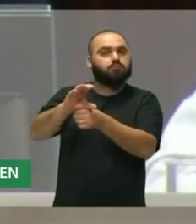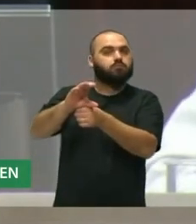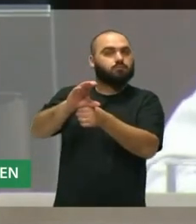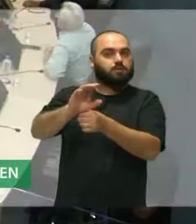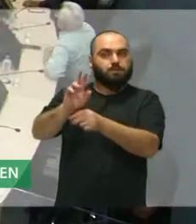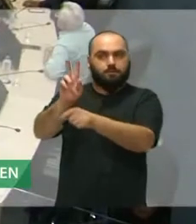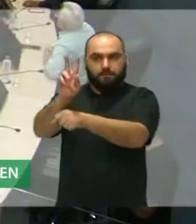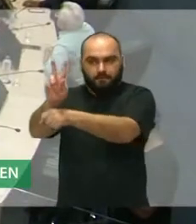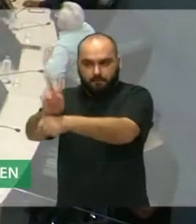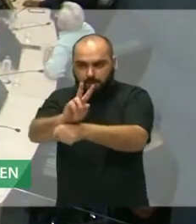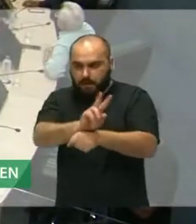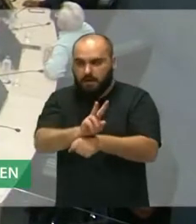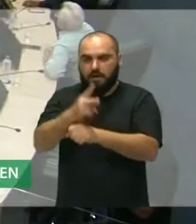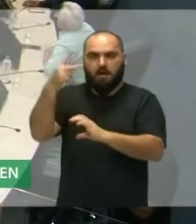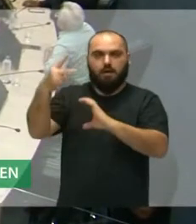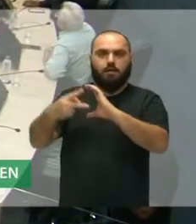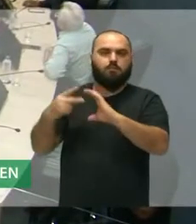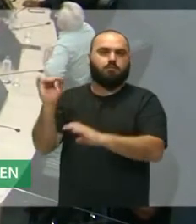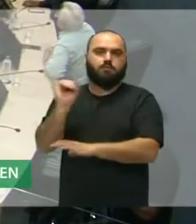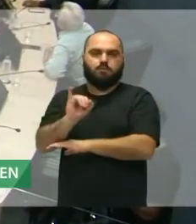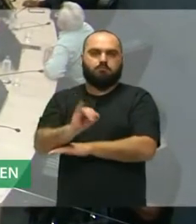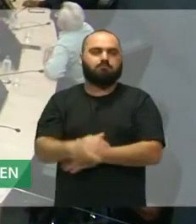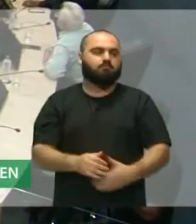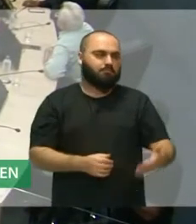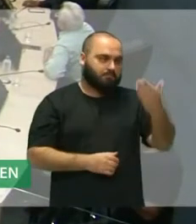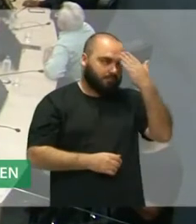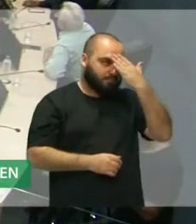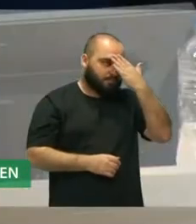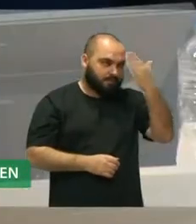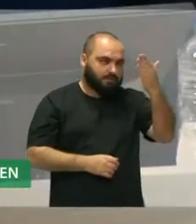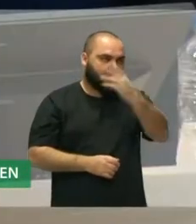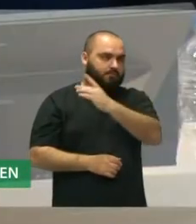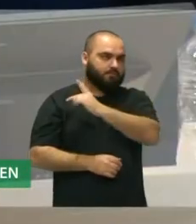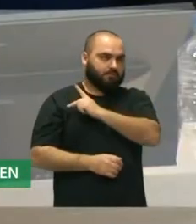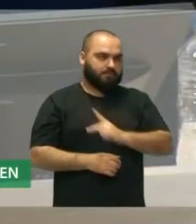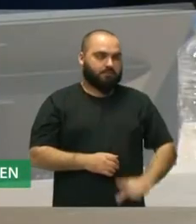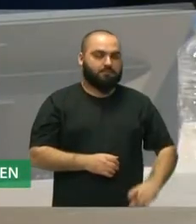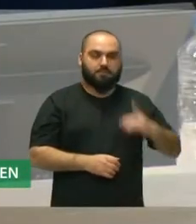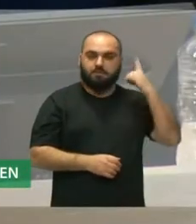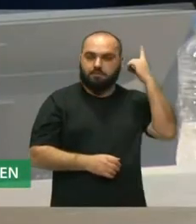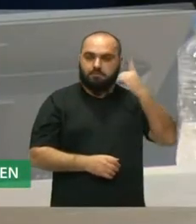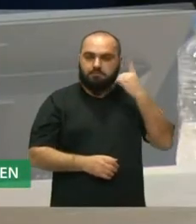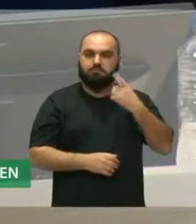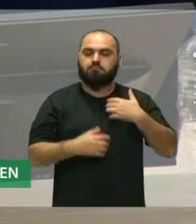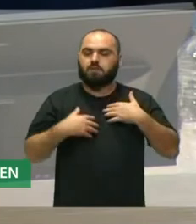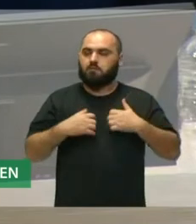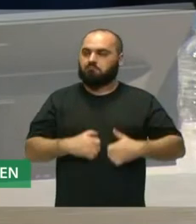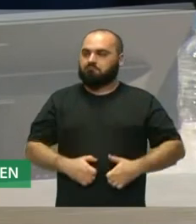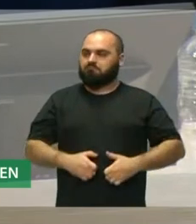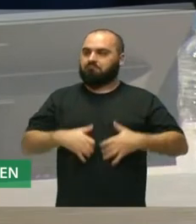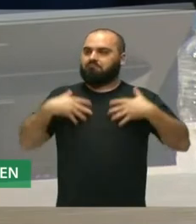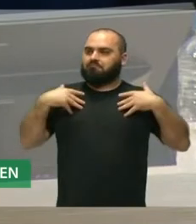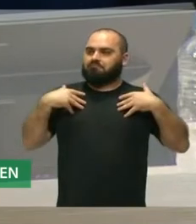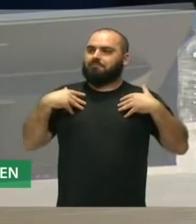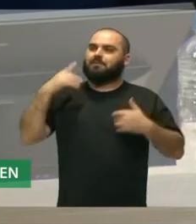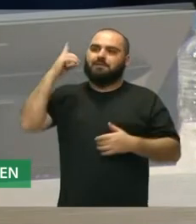Itajaí. Obrigado, presidente. Deputada, é uma grande satisfação. Deputado